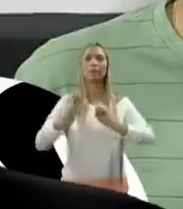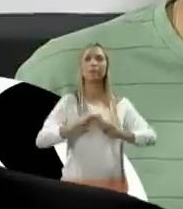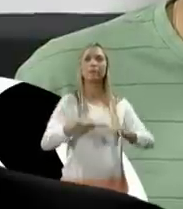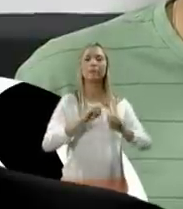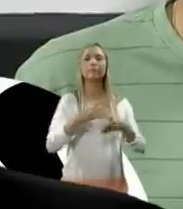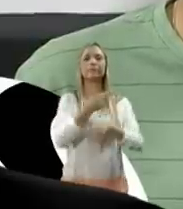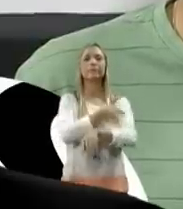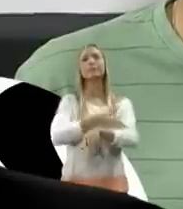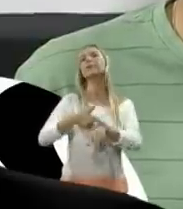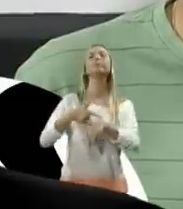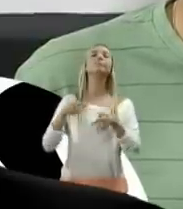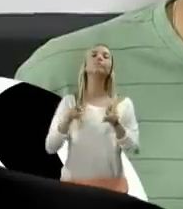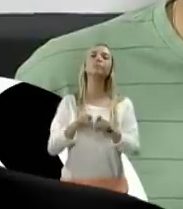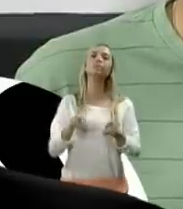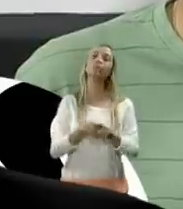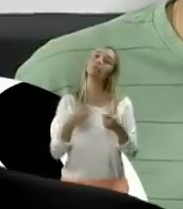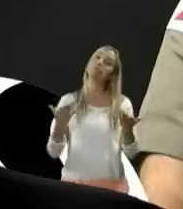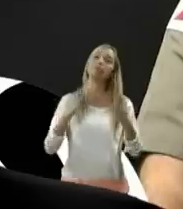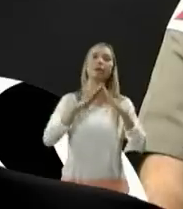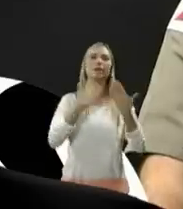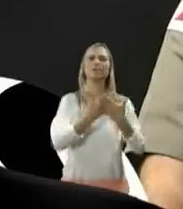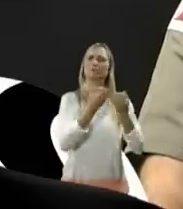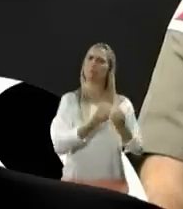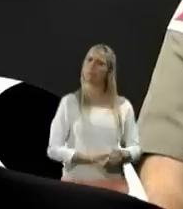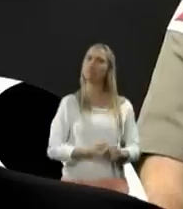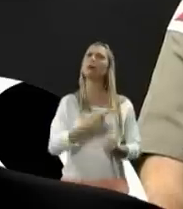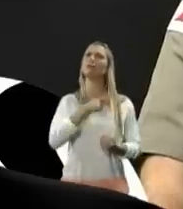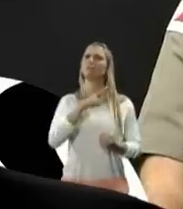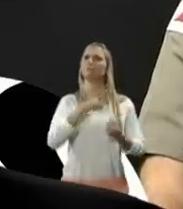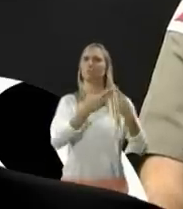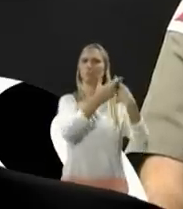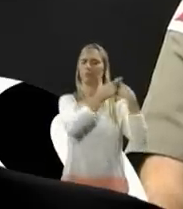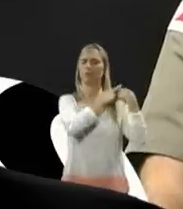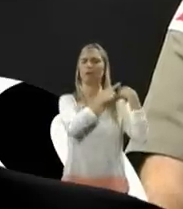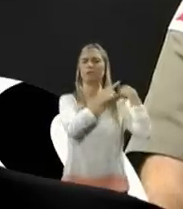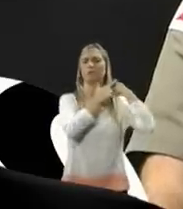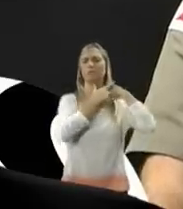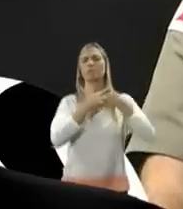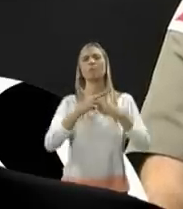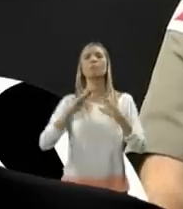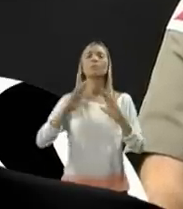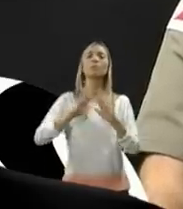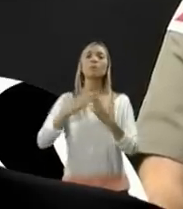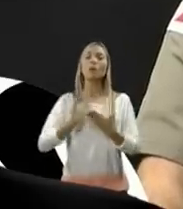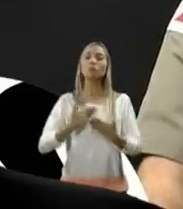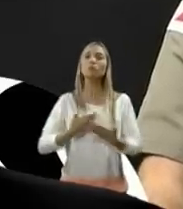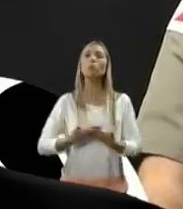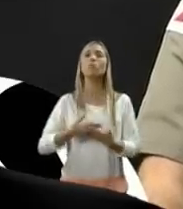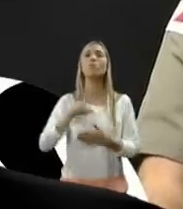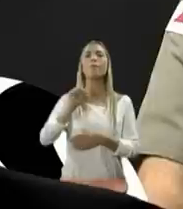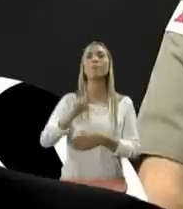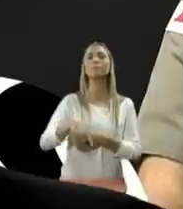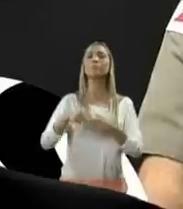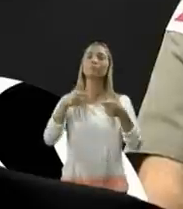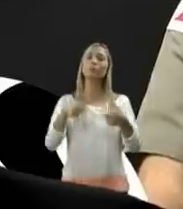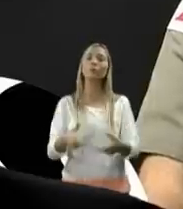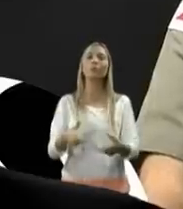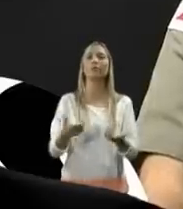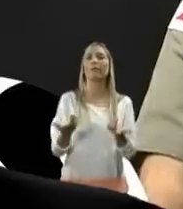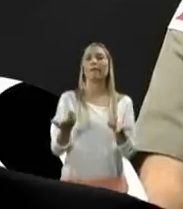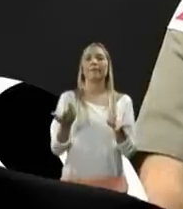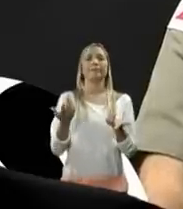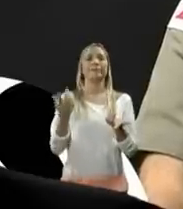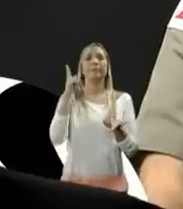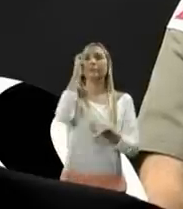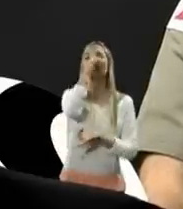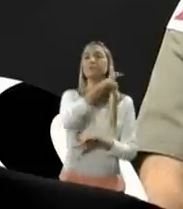Então, sobrecarrega a escola nesse aspecto. Então, a escola, enquanto instituição, não tem conseguido fazer frente a essa demanda